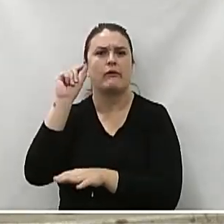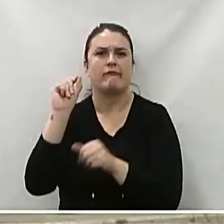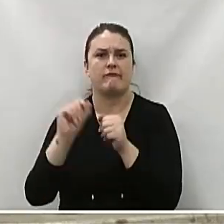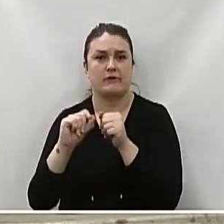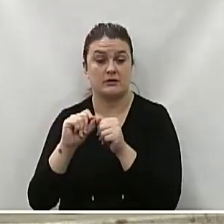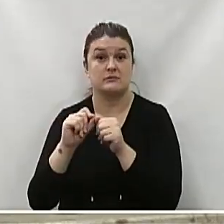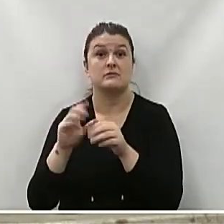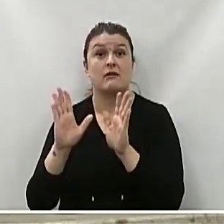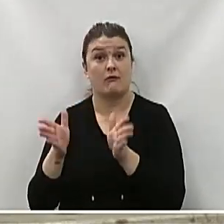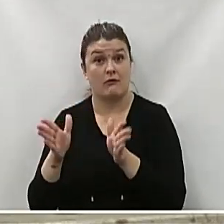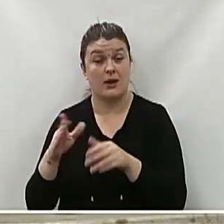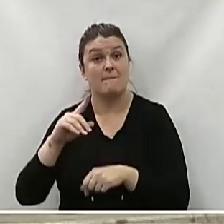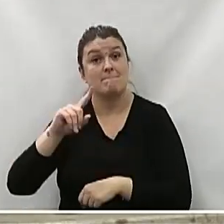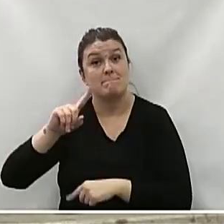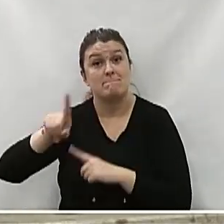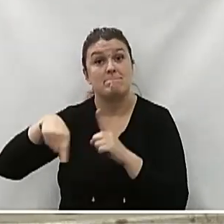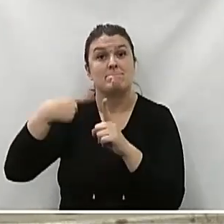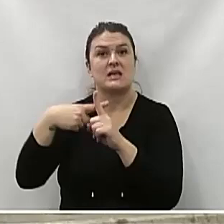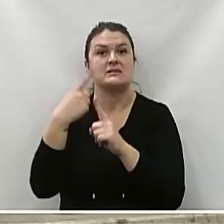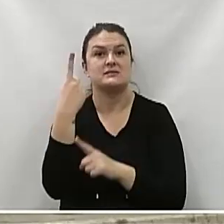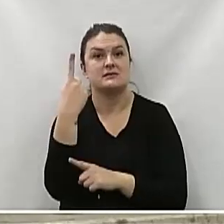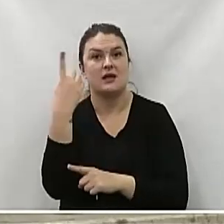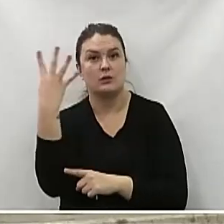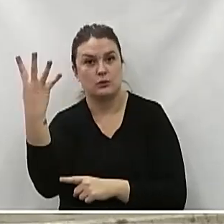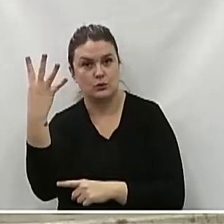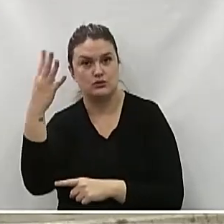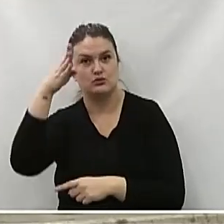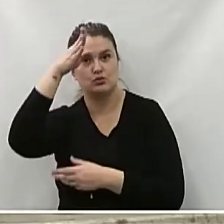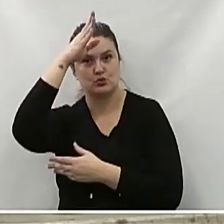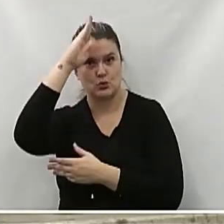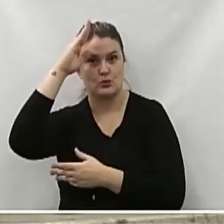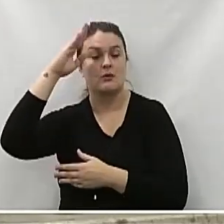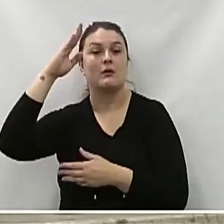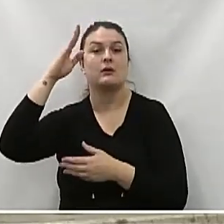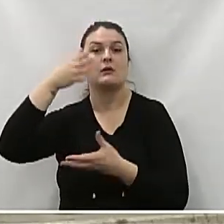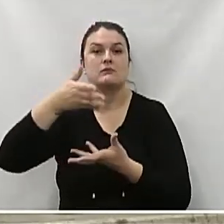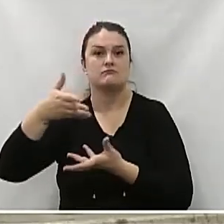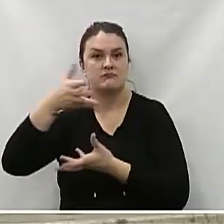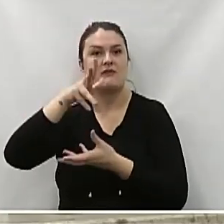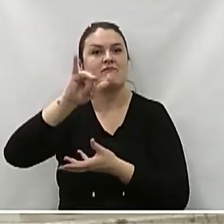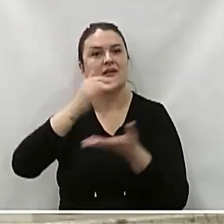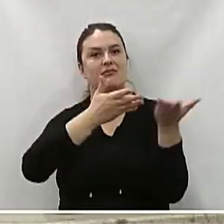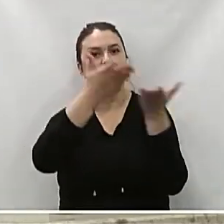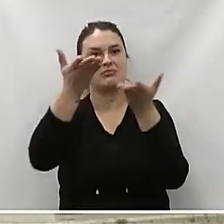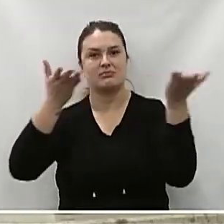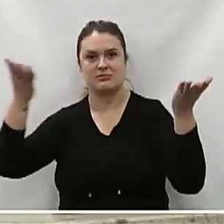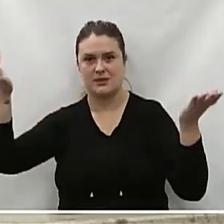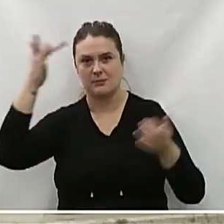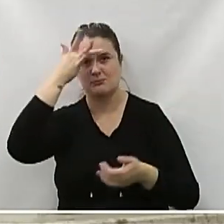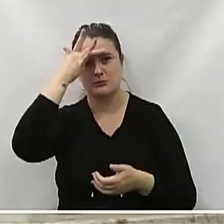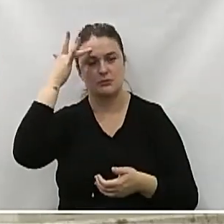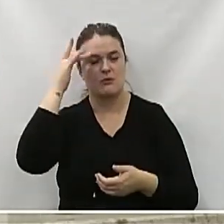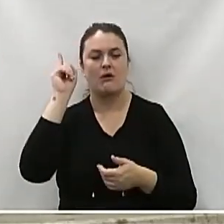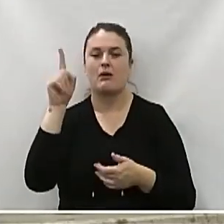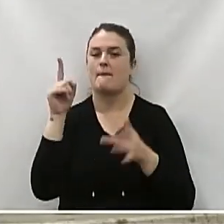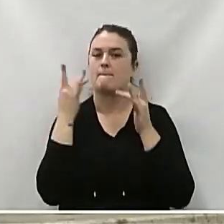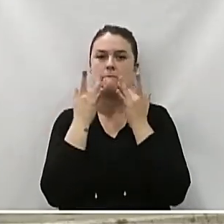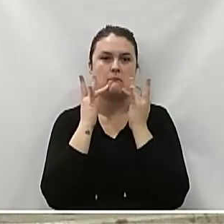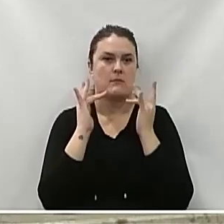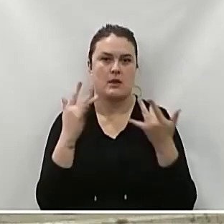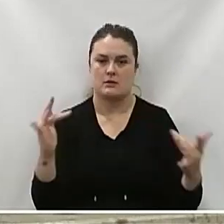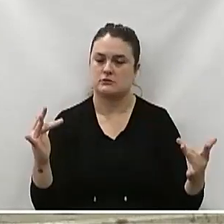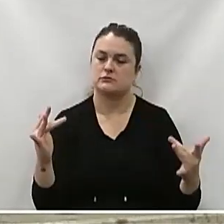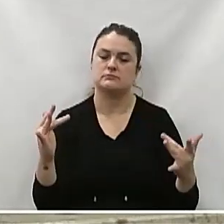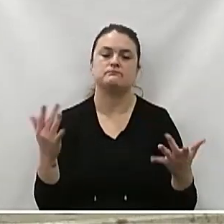e agora tendo em União da Vitória mais 14 soldados que vão atender a nossa gente eu tenho certeza